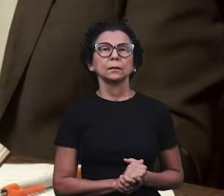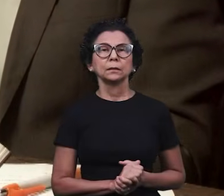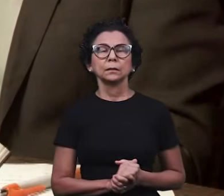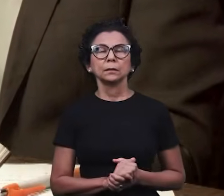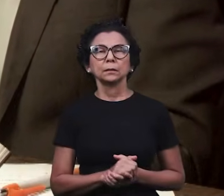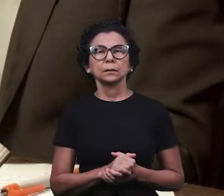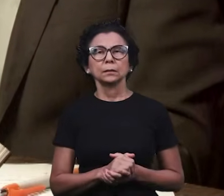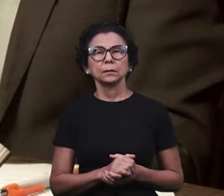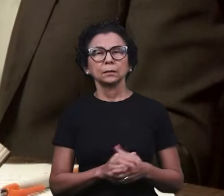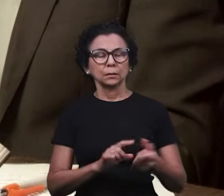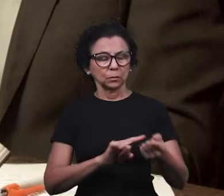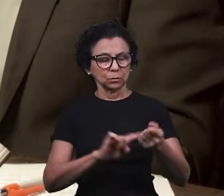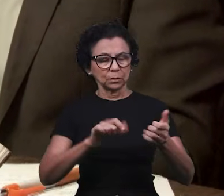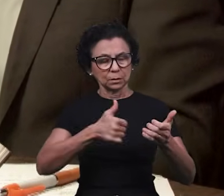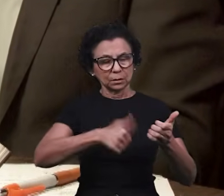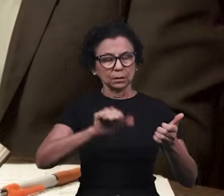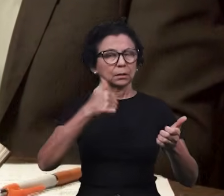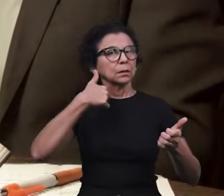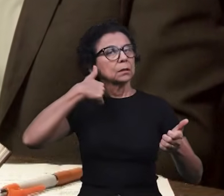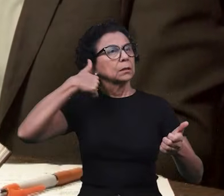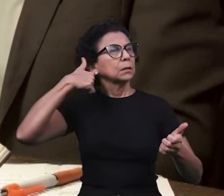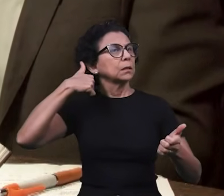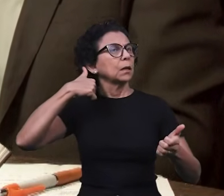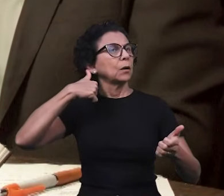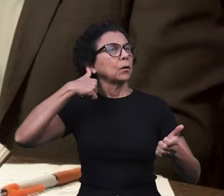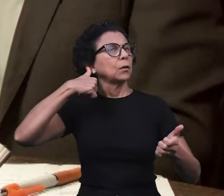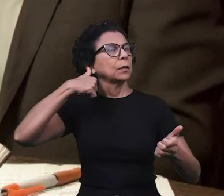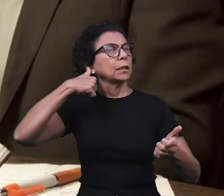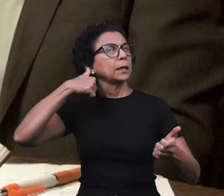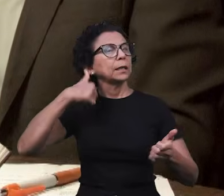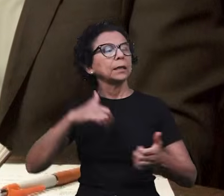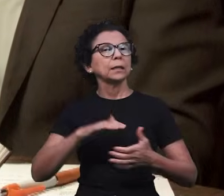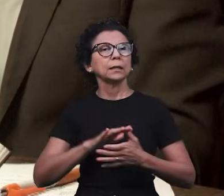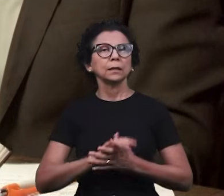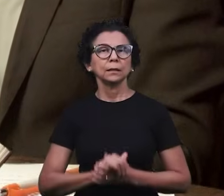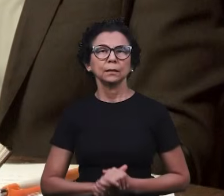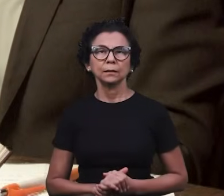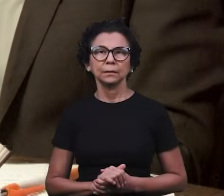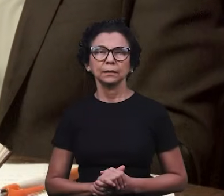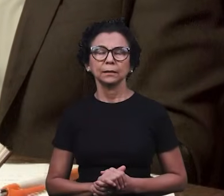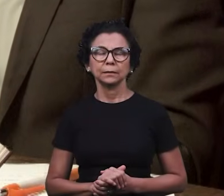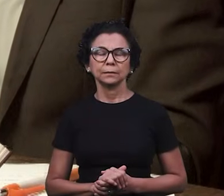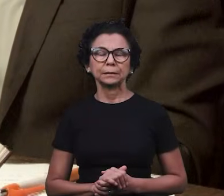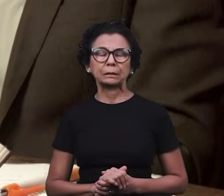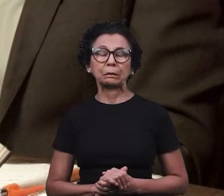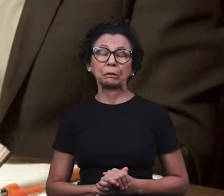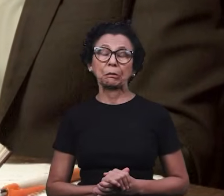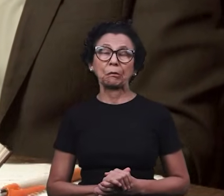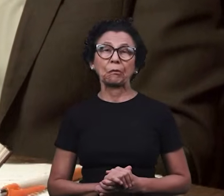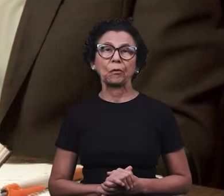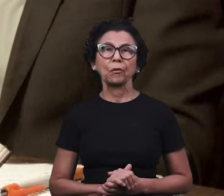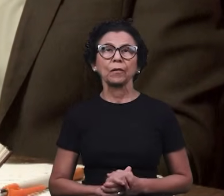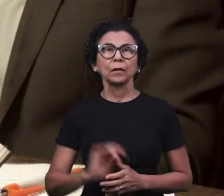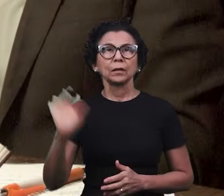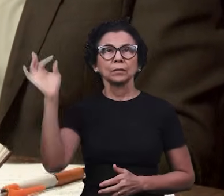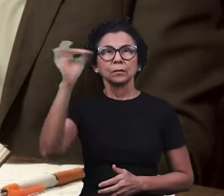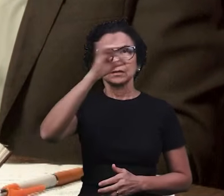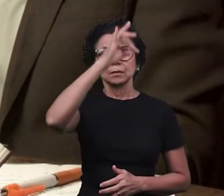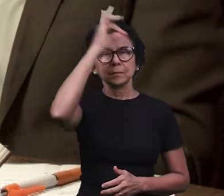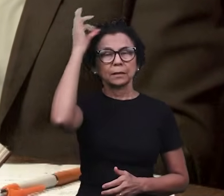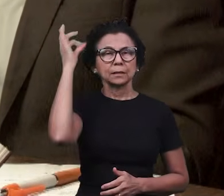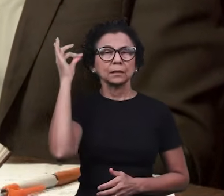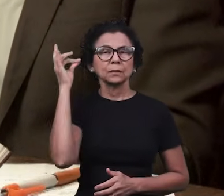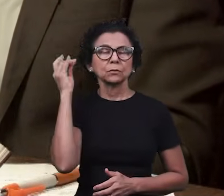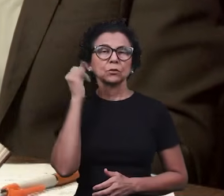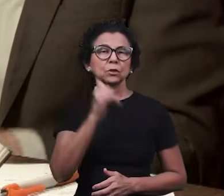na orelha, né, é ouvir. Ouvir, quem tem ouvidos, ouça o que o Espírito diz. É a capacitação, a consagração para